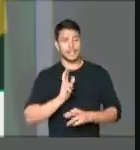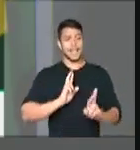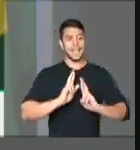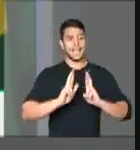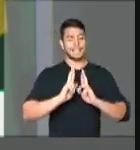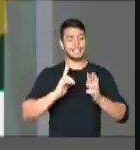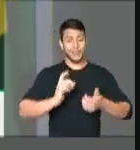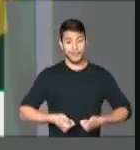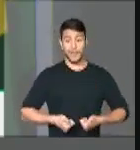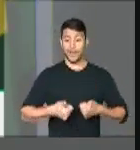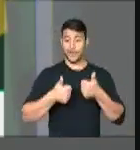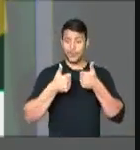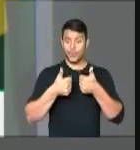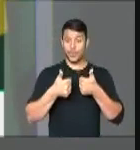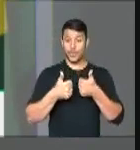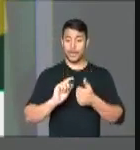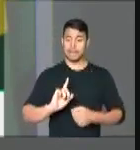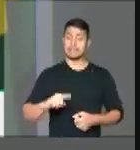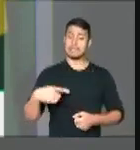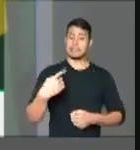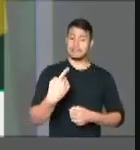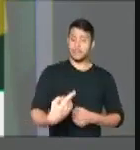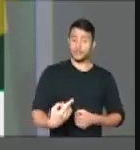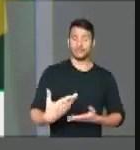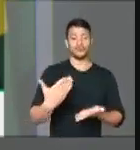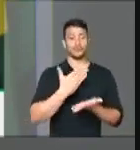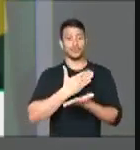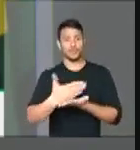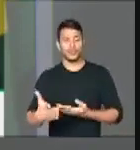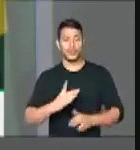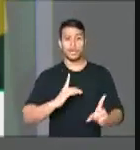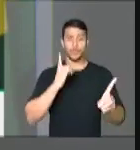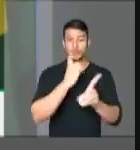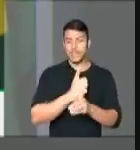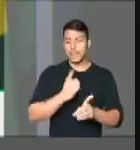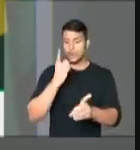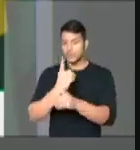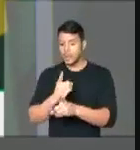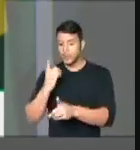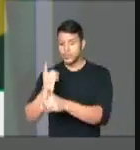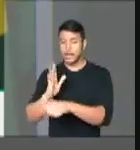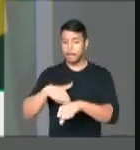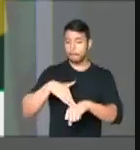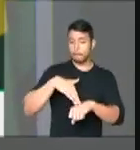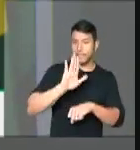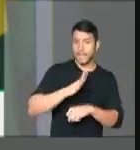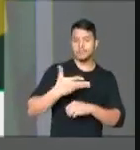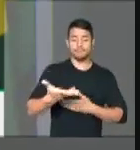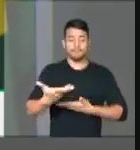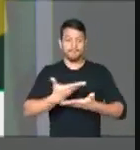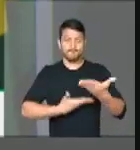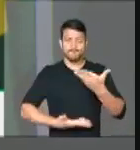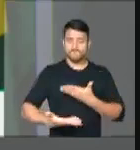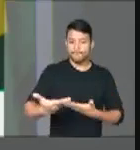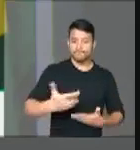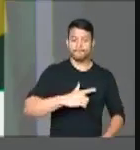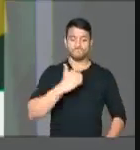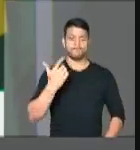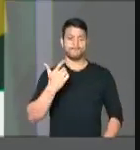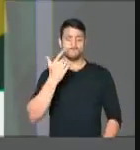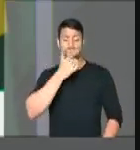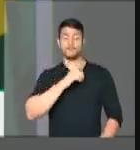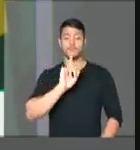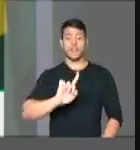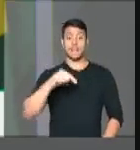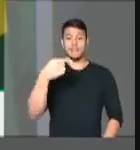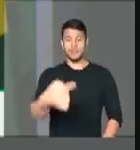reforçou. A gente teve outros momentos ainda pelo Novo, você acabou saindo do Novo, e